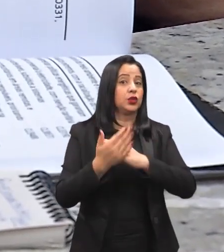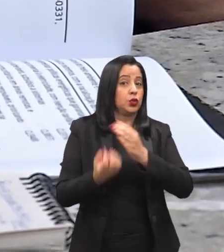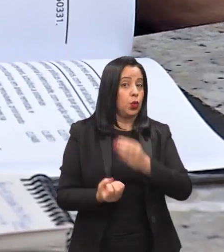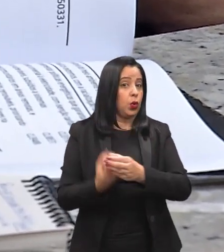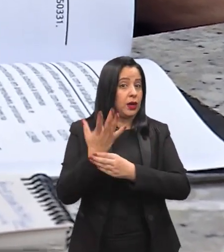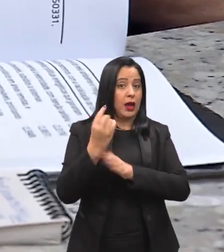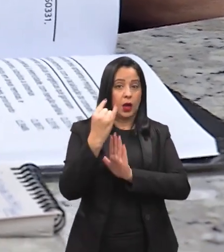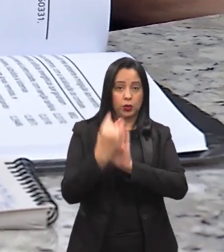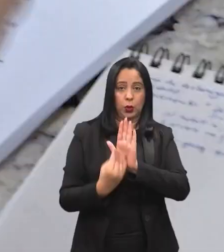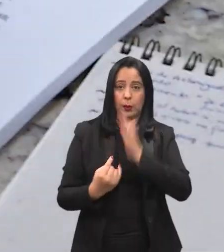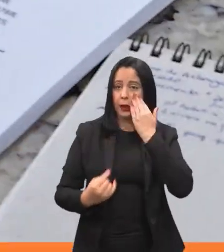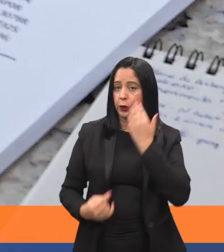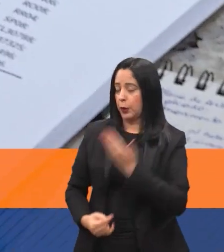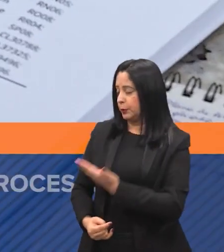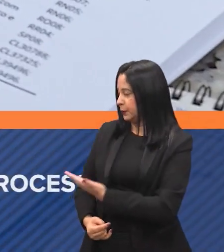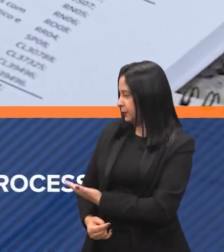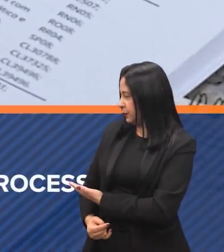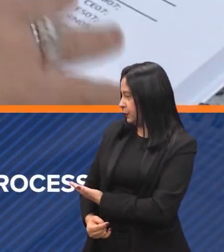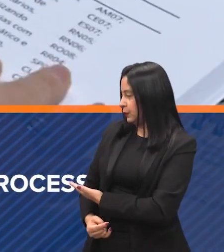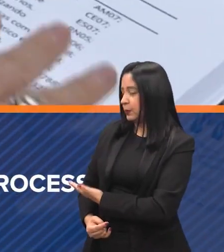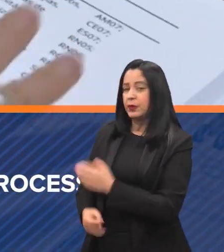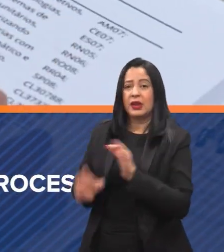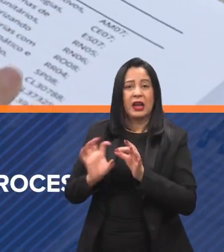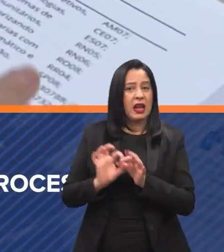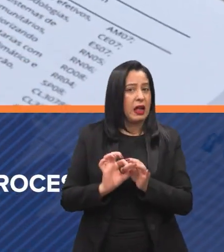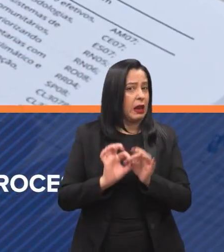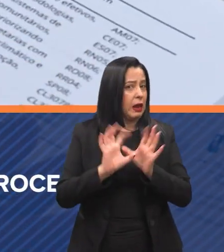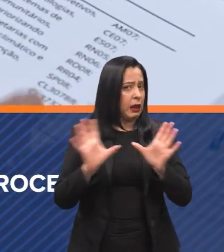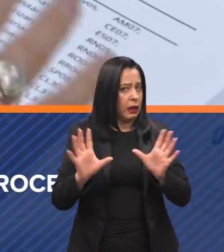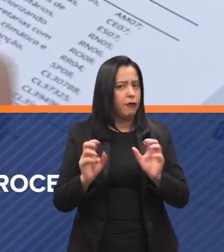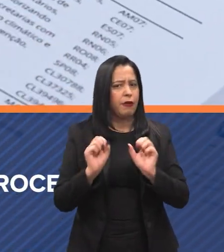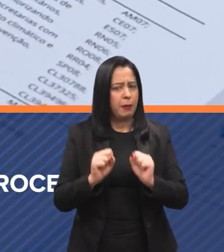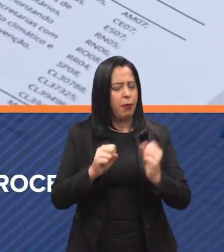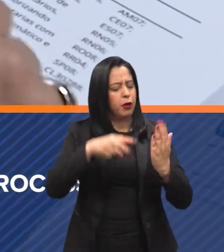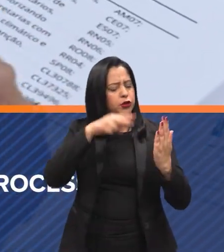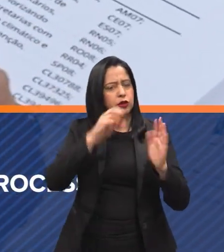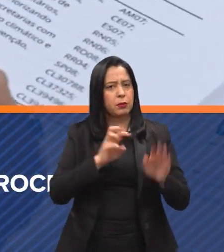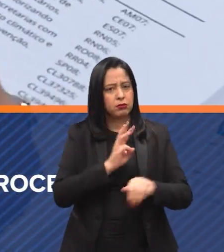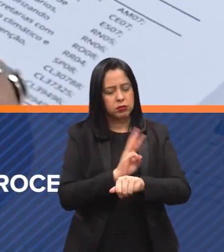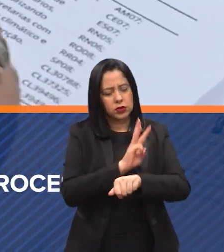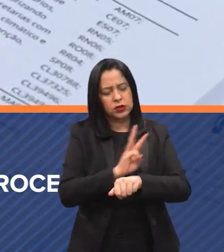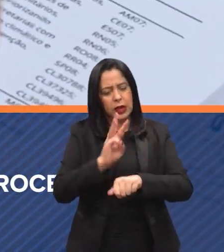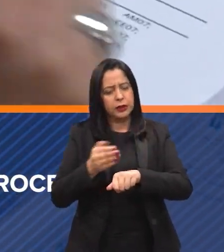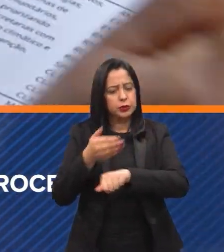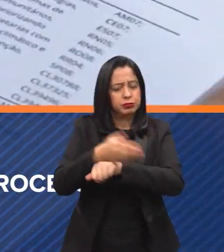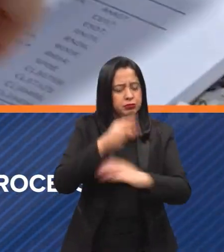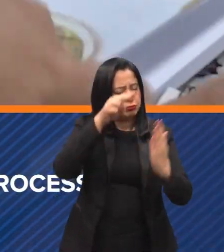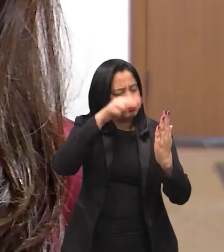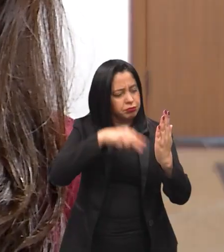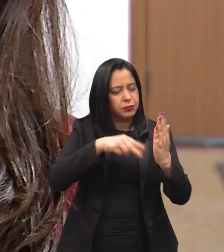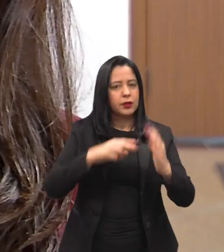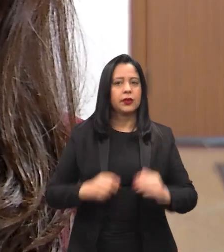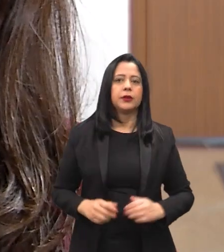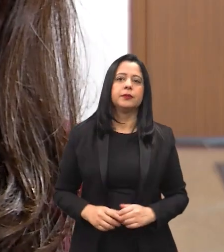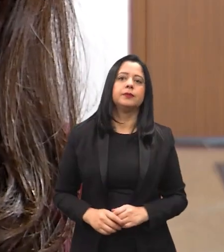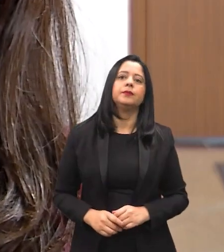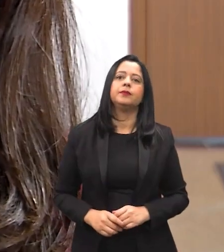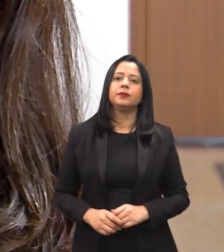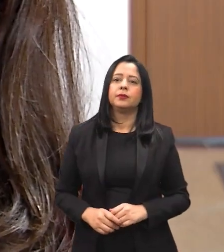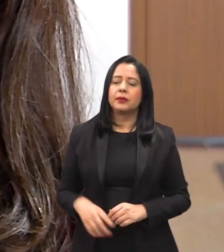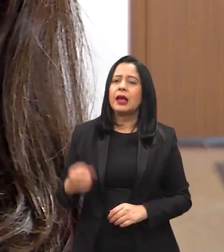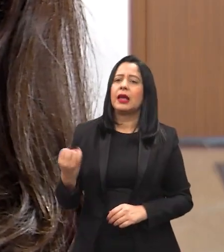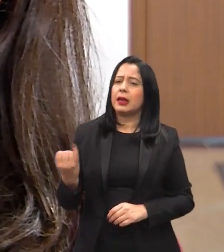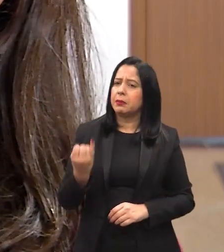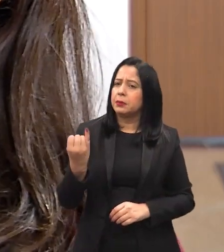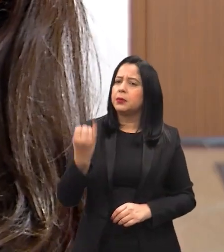compor um documento nacional, disponível na plataforma Brasil Participativo do Governo Federal. Sim, eu